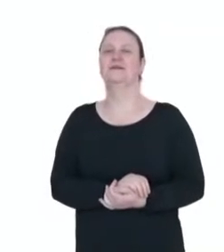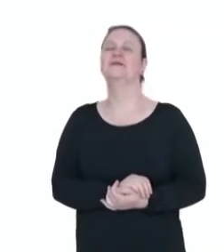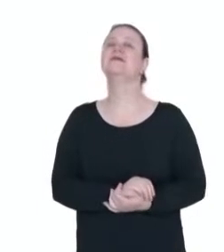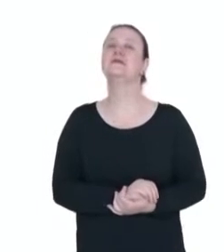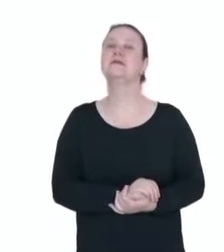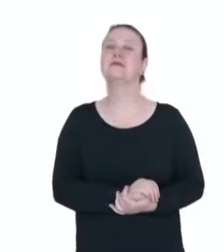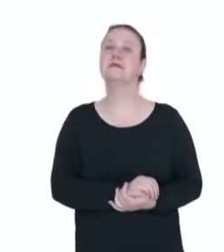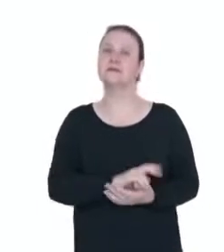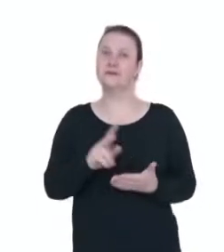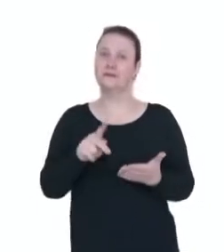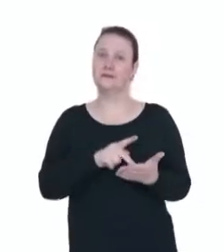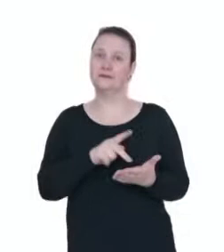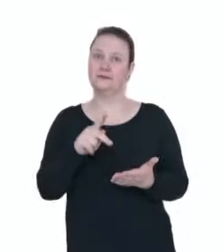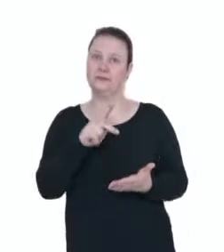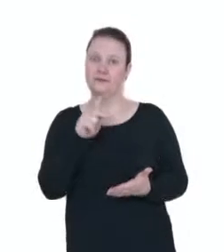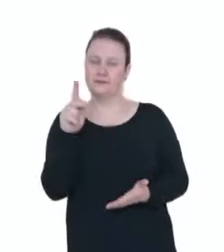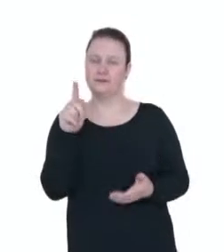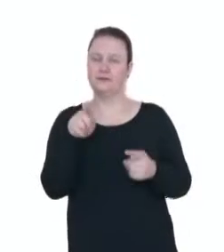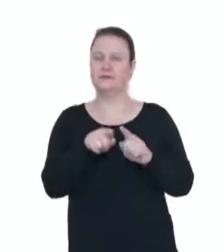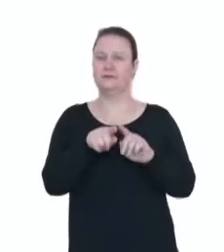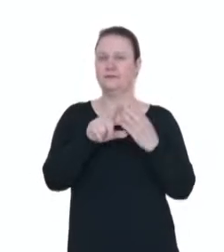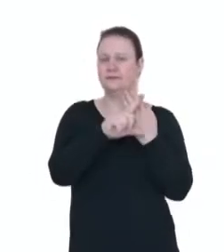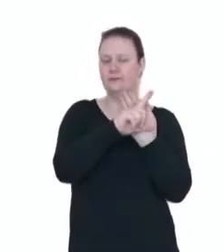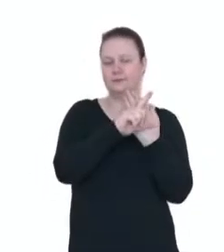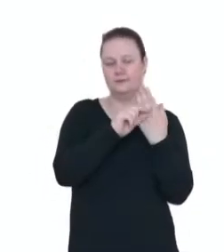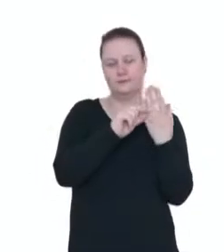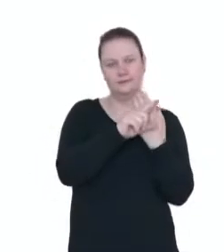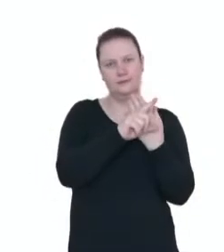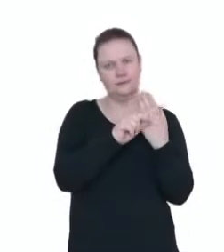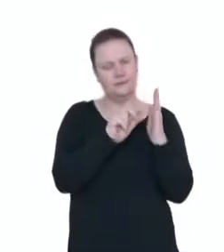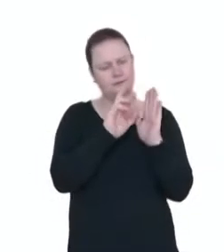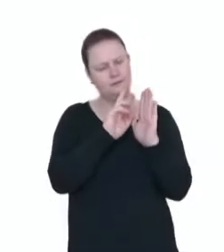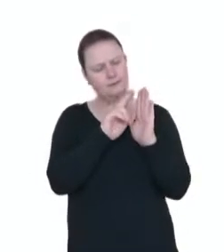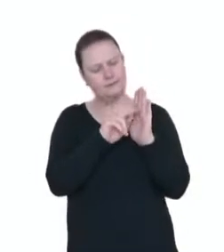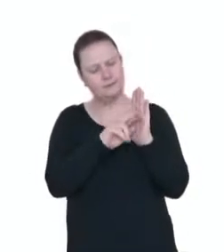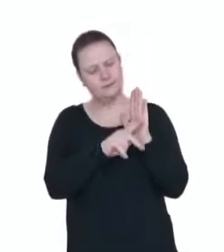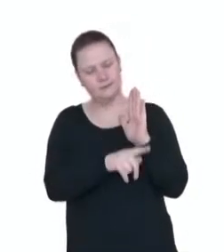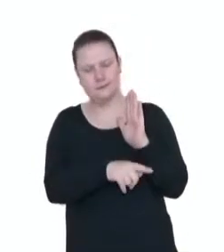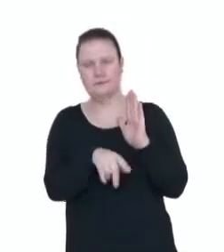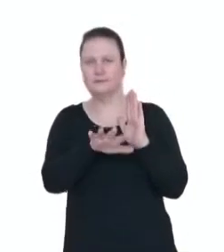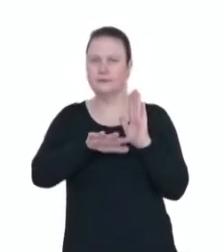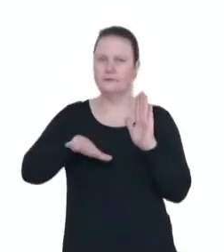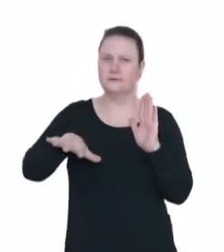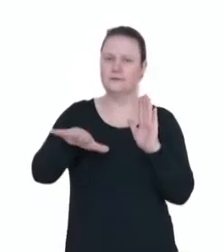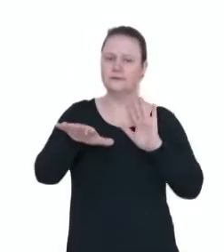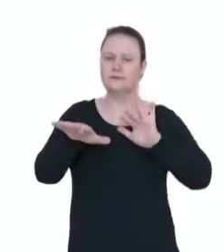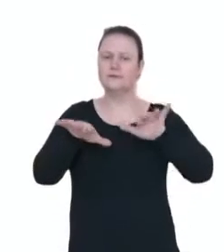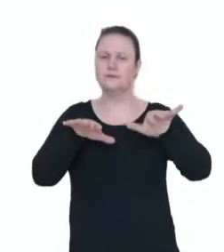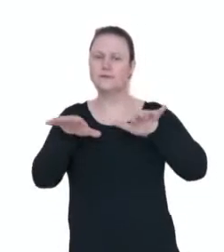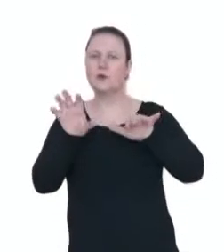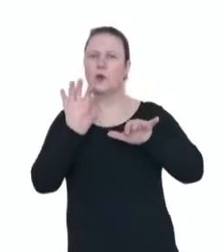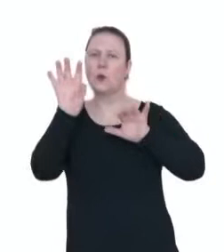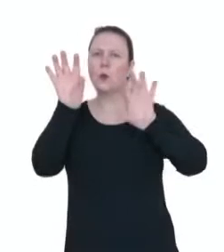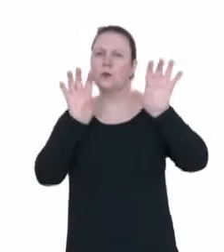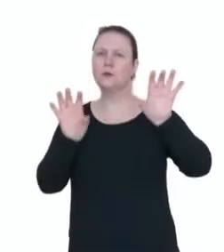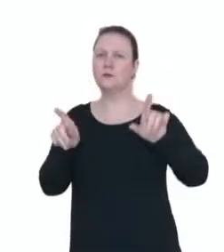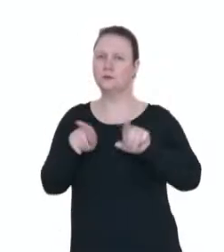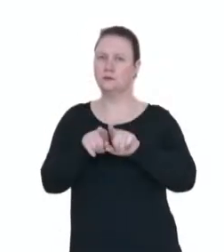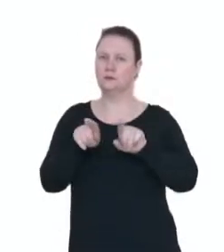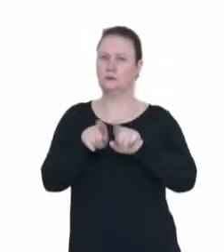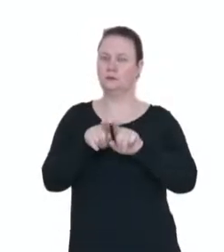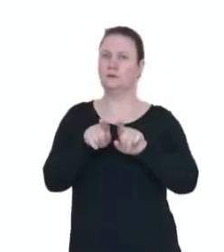Poeta contemporâneo, autor de versos nos quais elementos regionais se conjugavam a